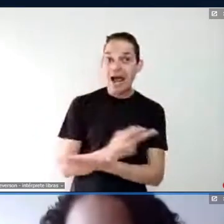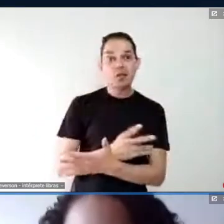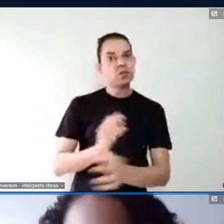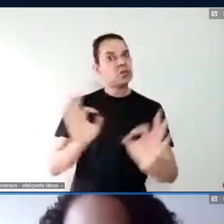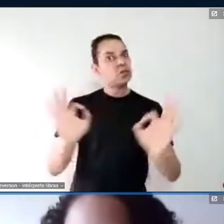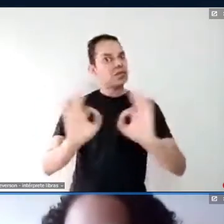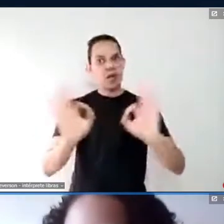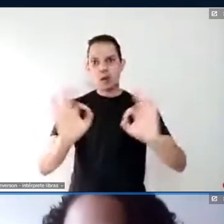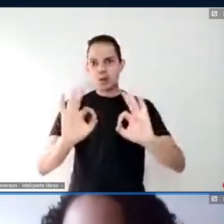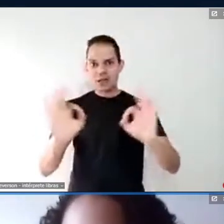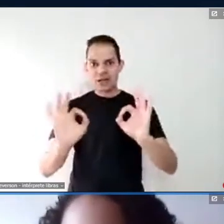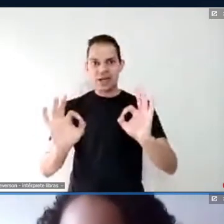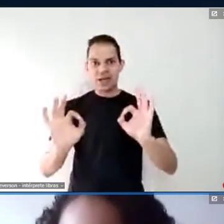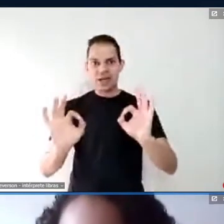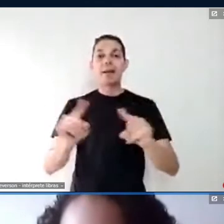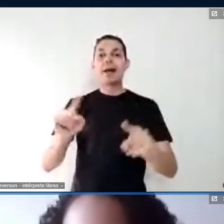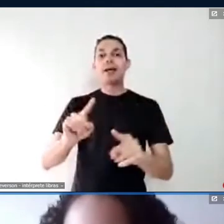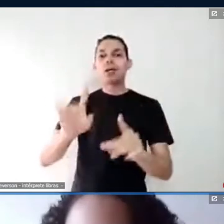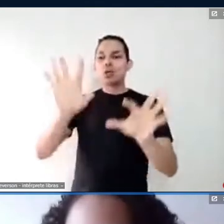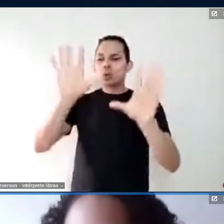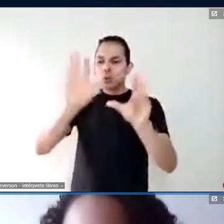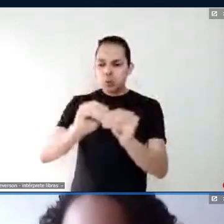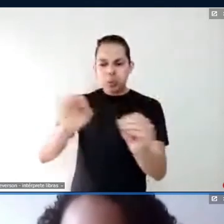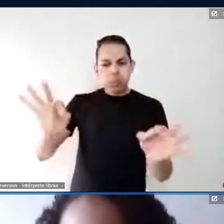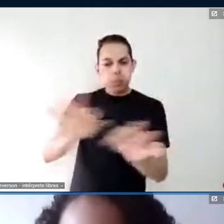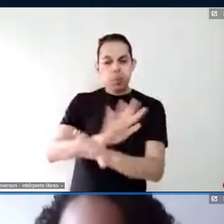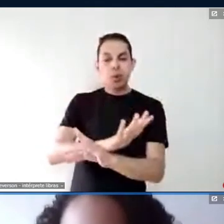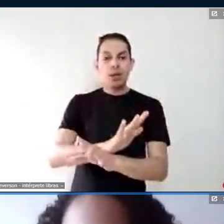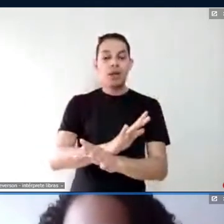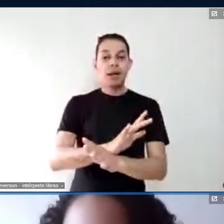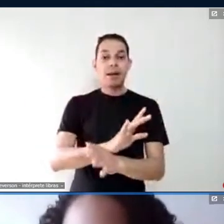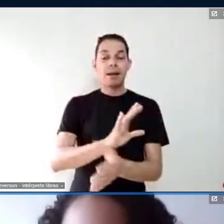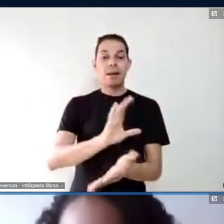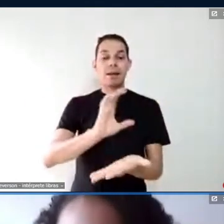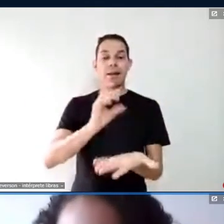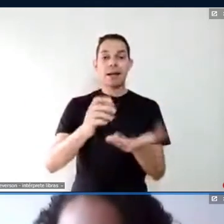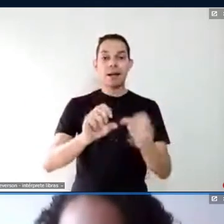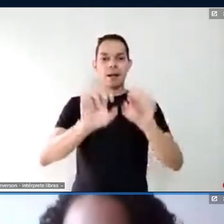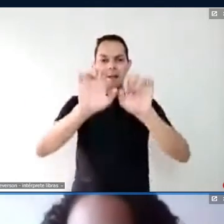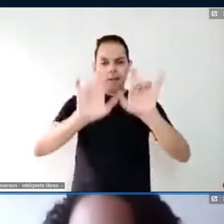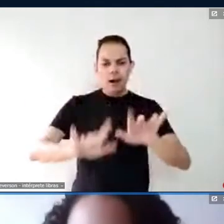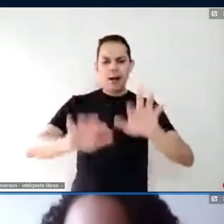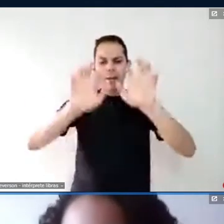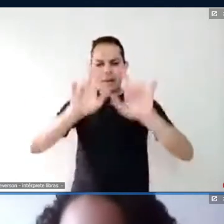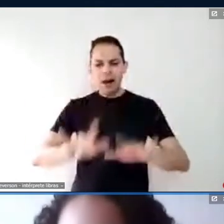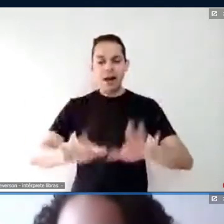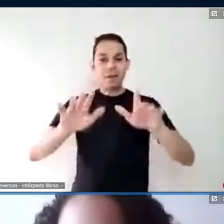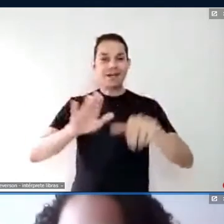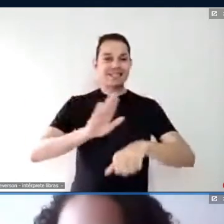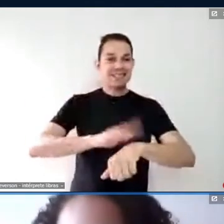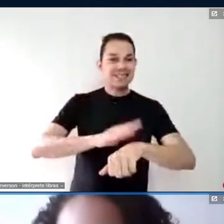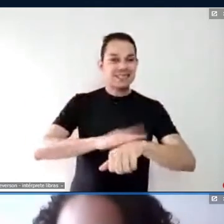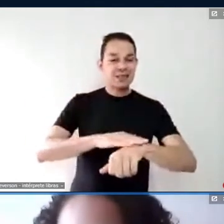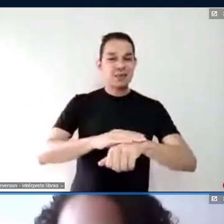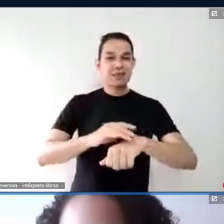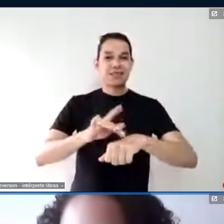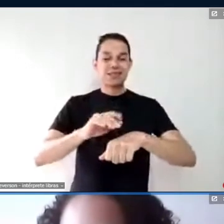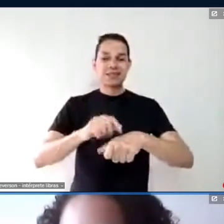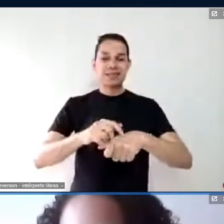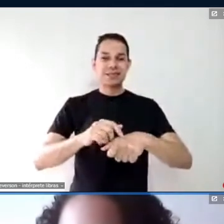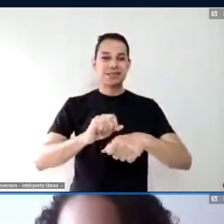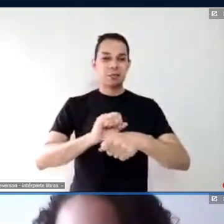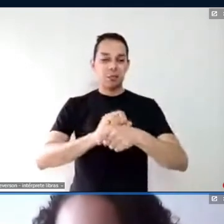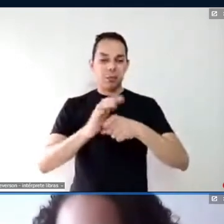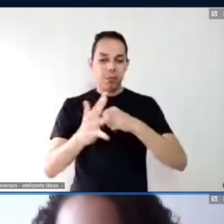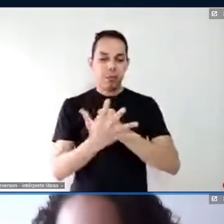Terminar uma dissertação num tempo de pandemia que quase fechando dois anos,